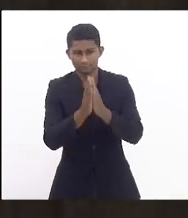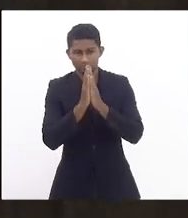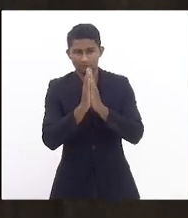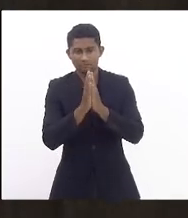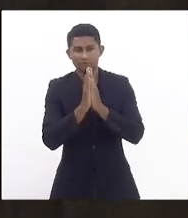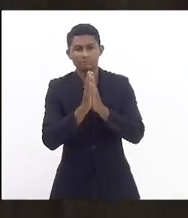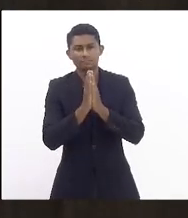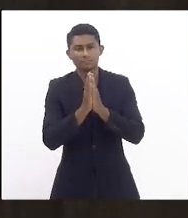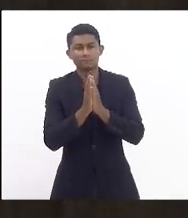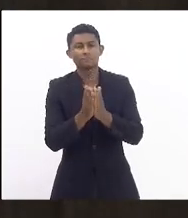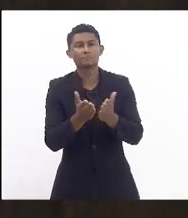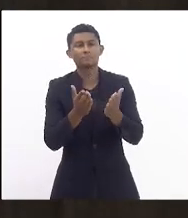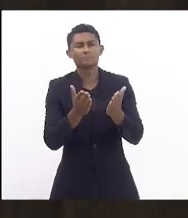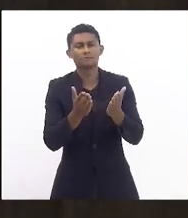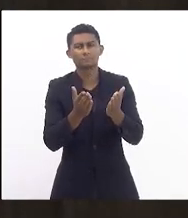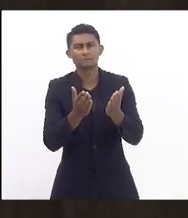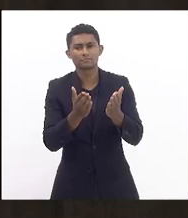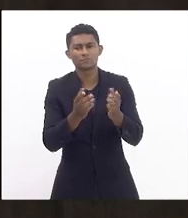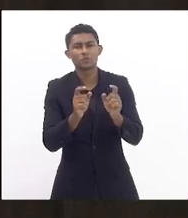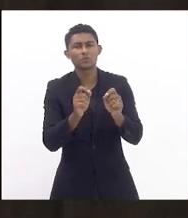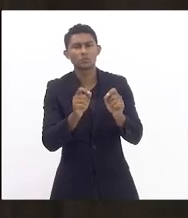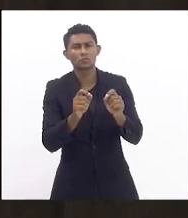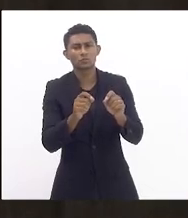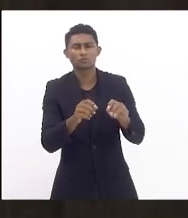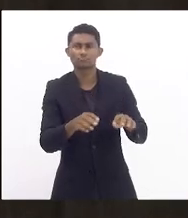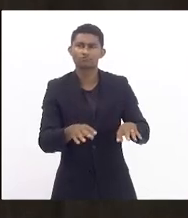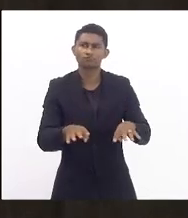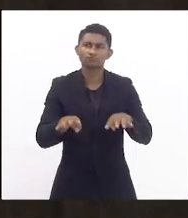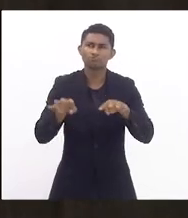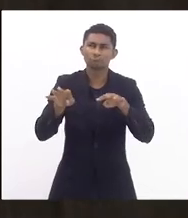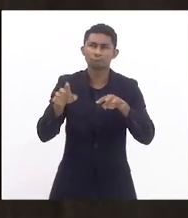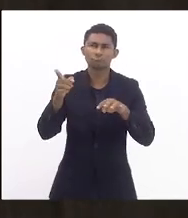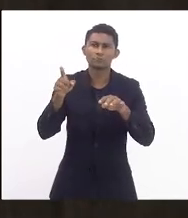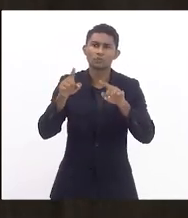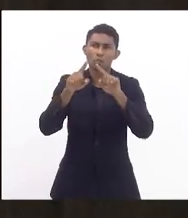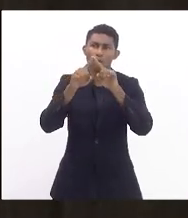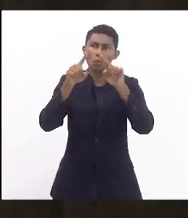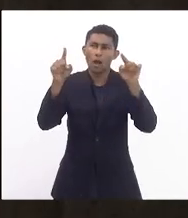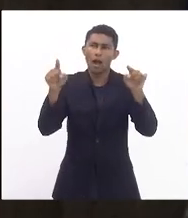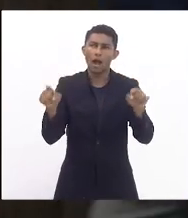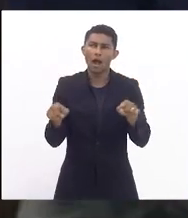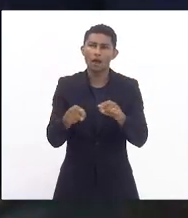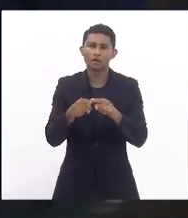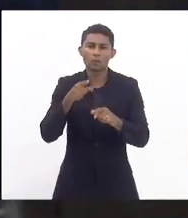peça, para a pedra, para o quadro de ontem, e